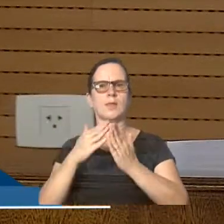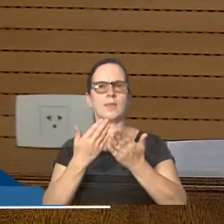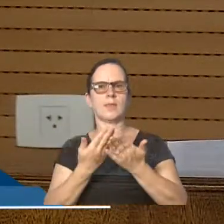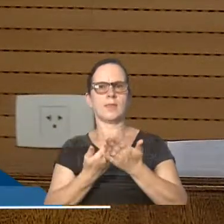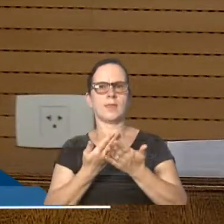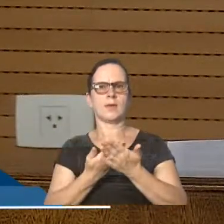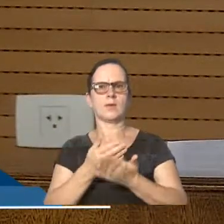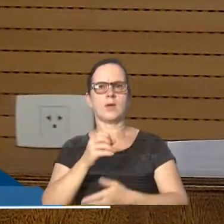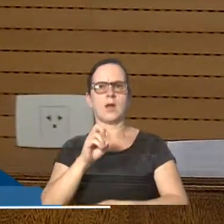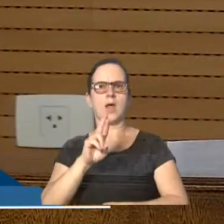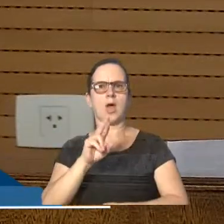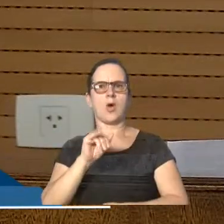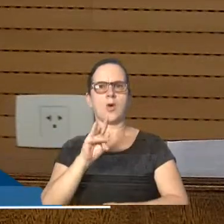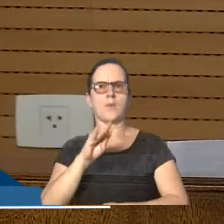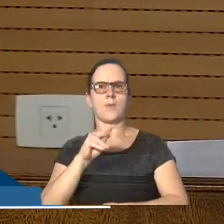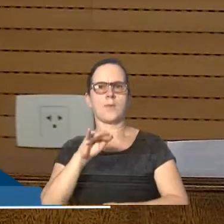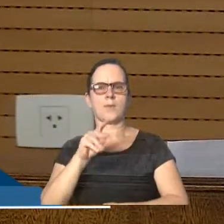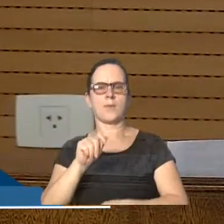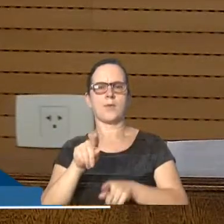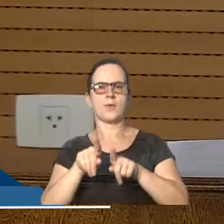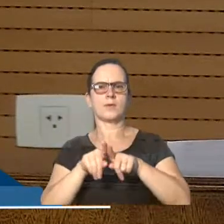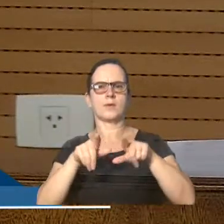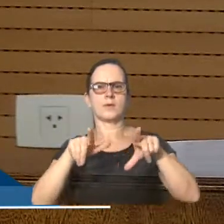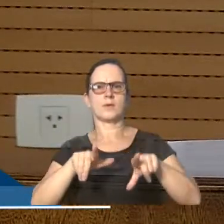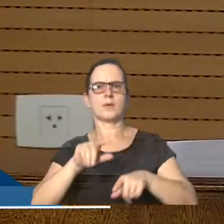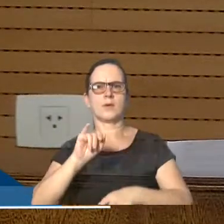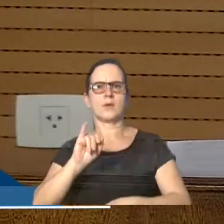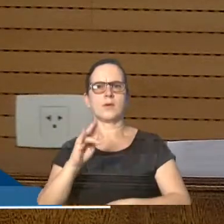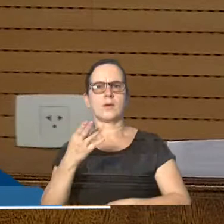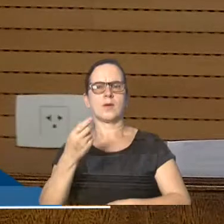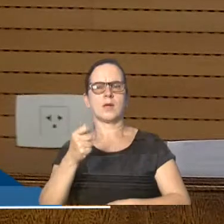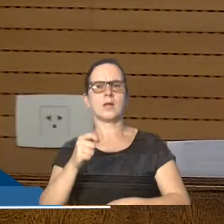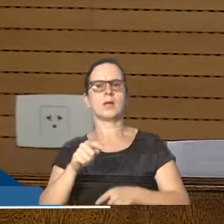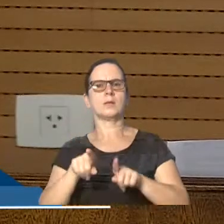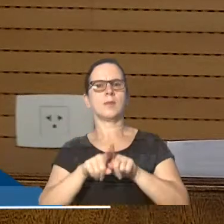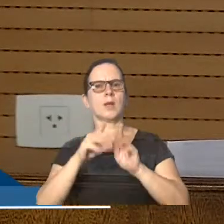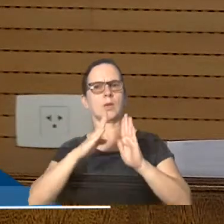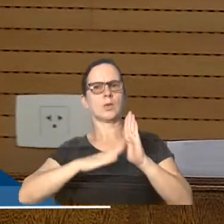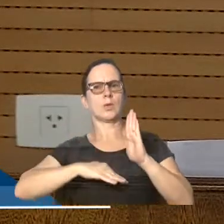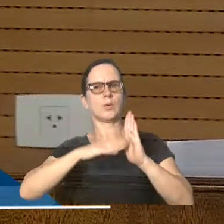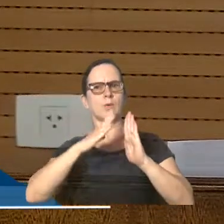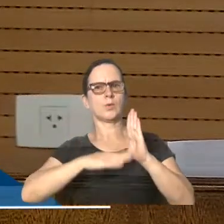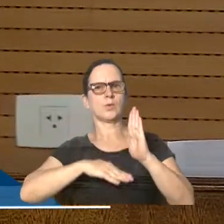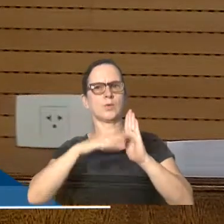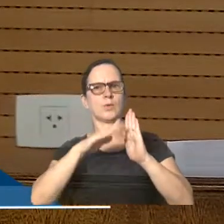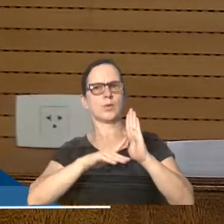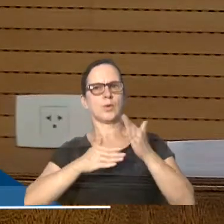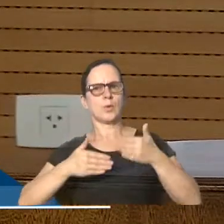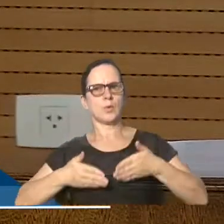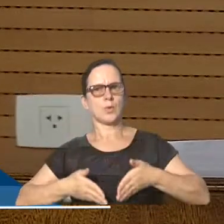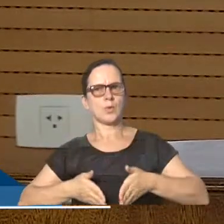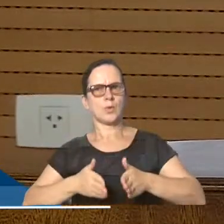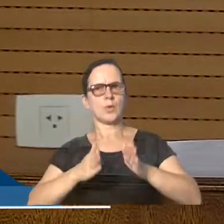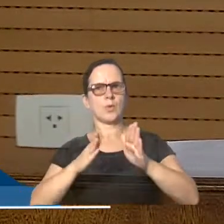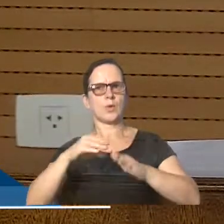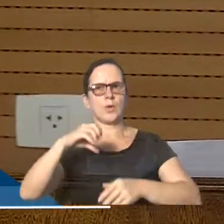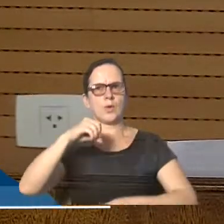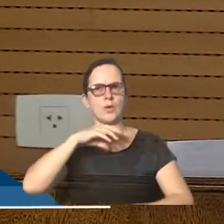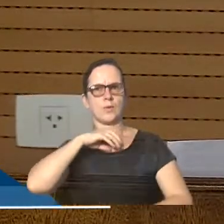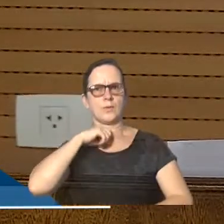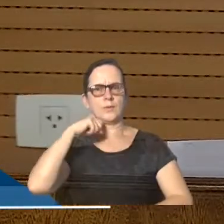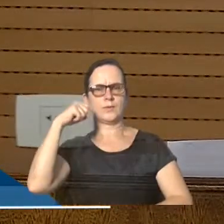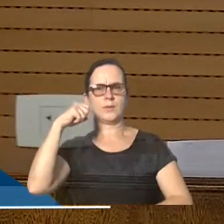na Ilha Caraguatá. Execução do serviço de pintura estratigráfica em toda a extensão da Avenida 9 de